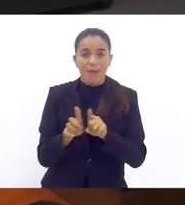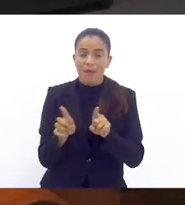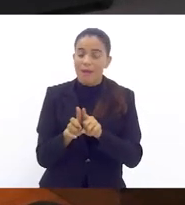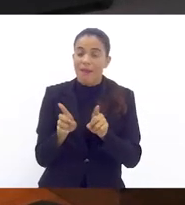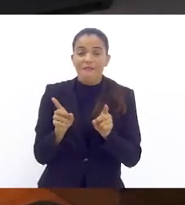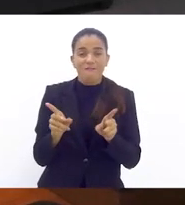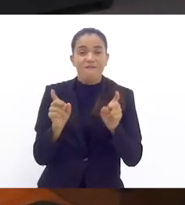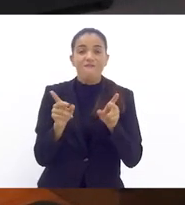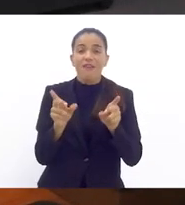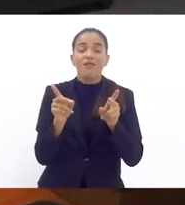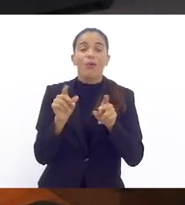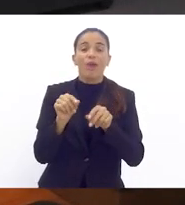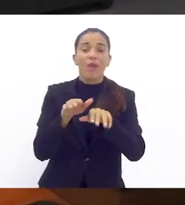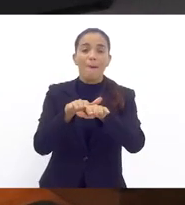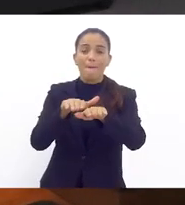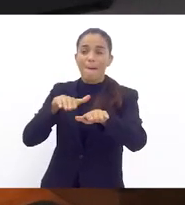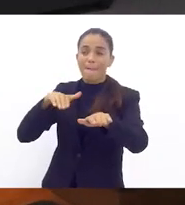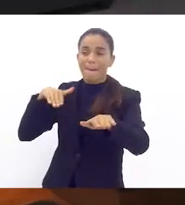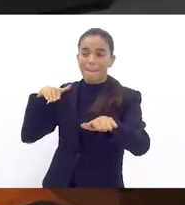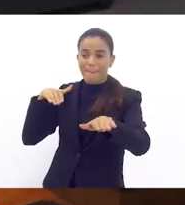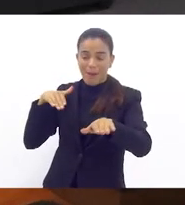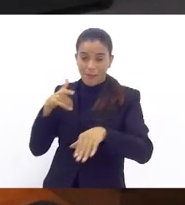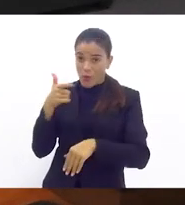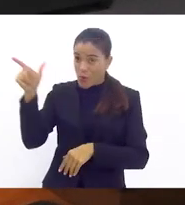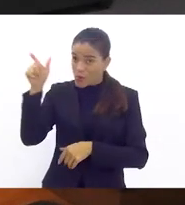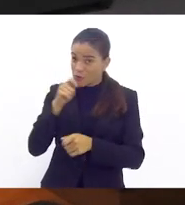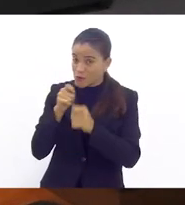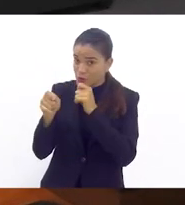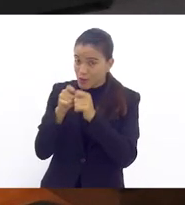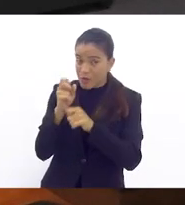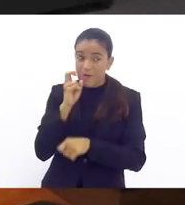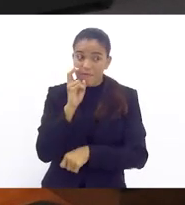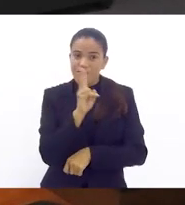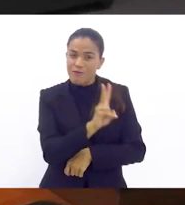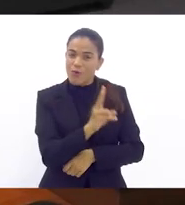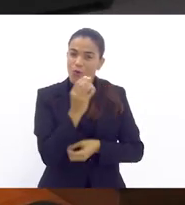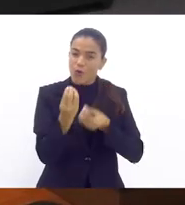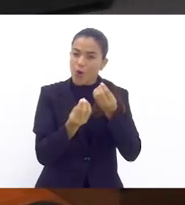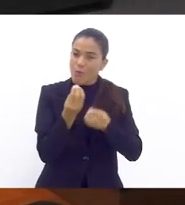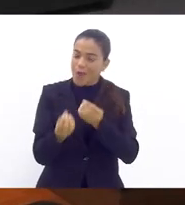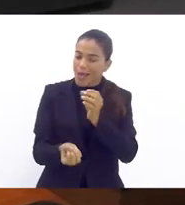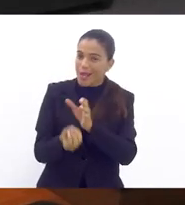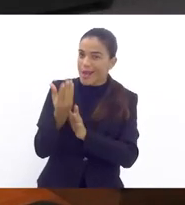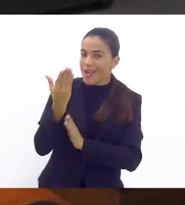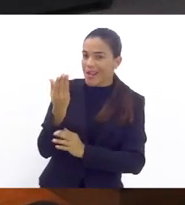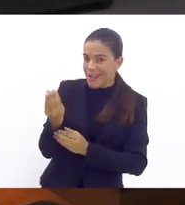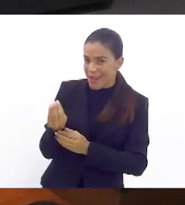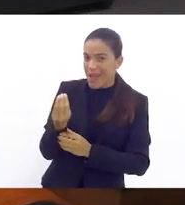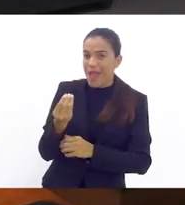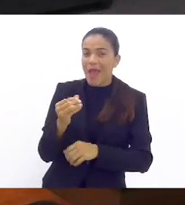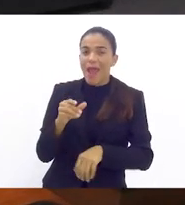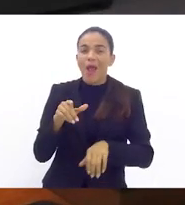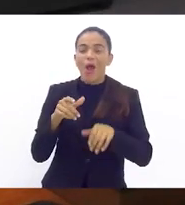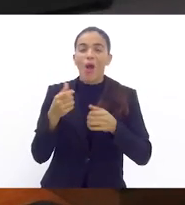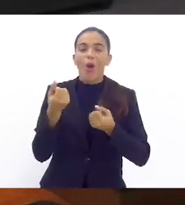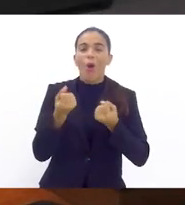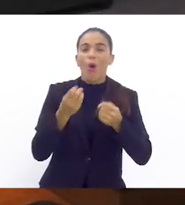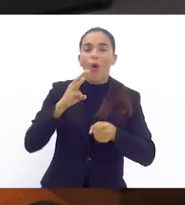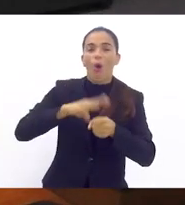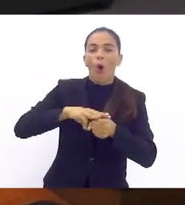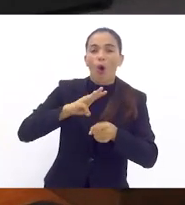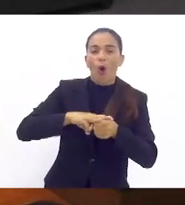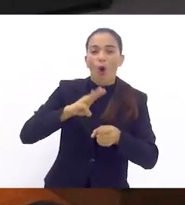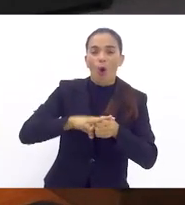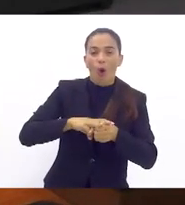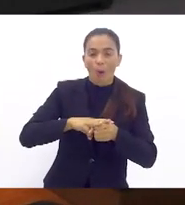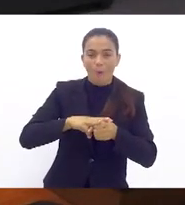engarrafamento. Um outro jornalista de outro jornal viu até como é que eles criam engarrafamento. Eles param uma Kombi, atrapalham o trânsito, cria aquele